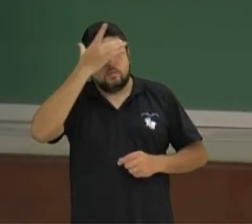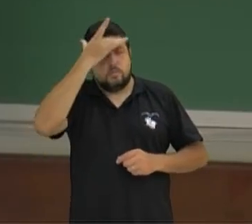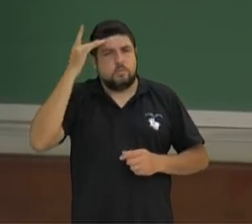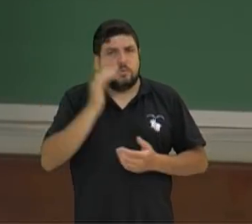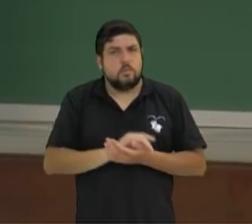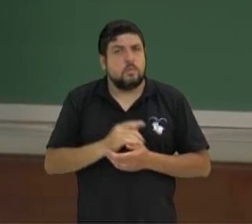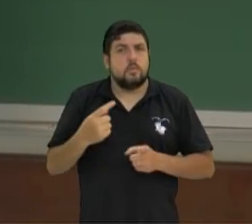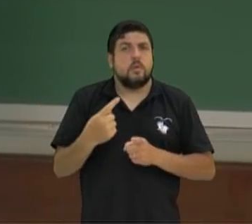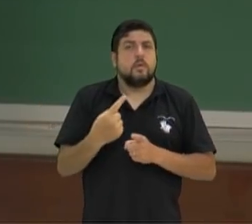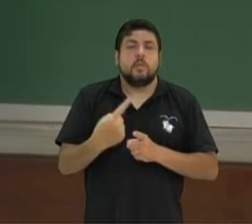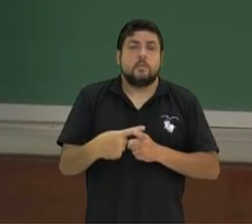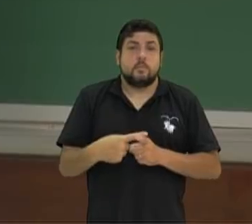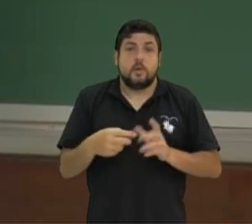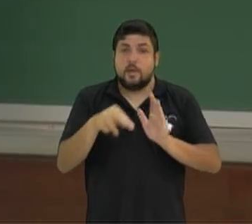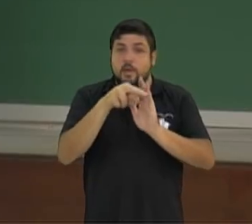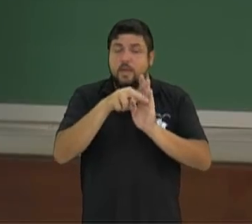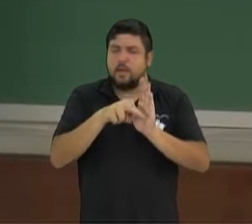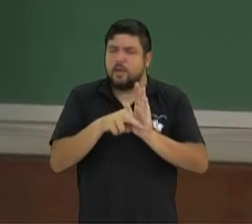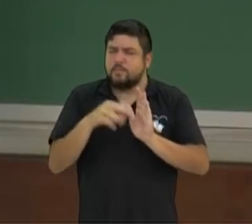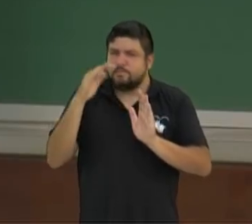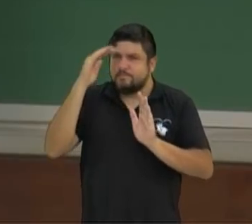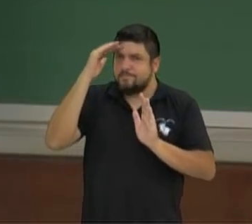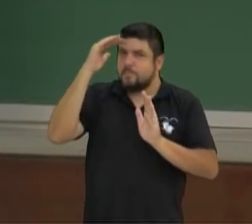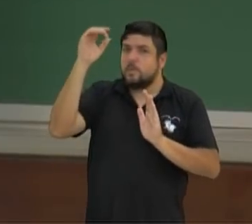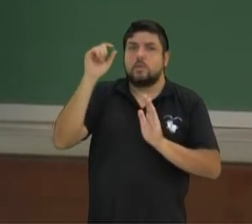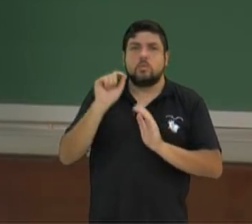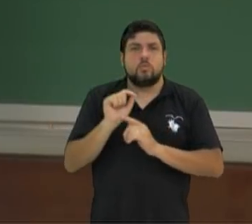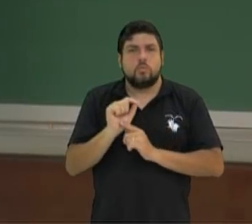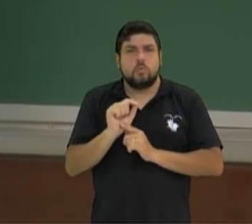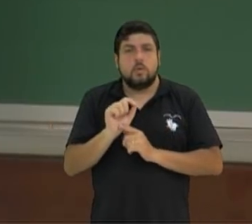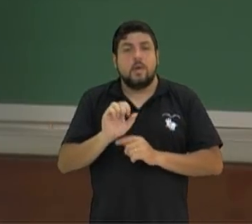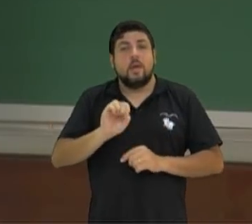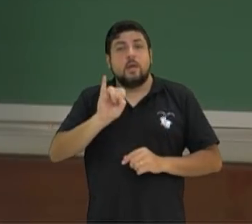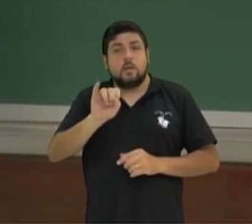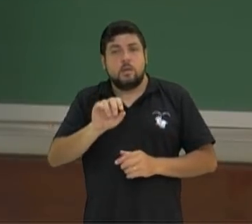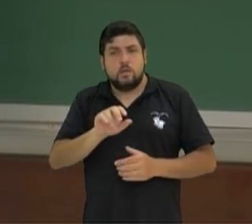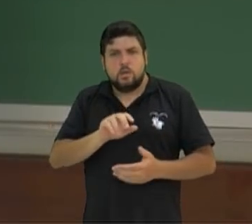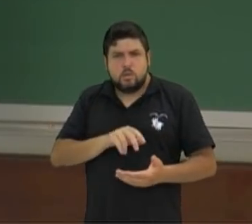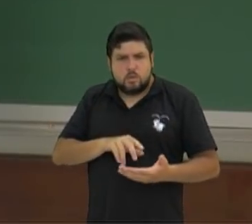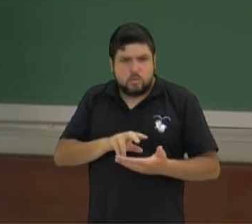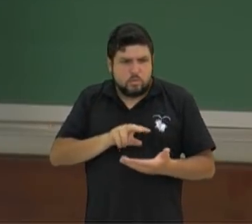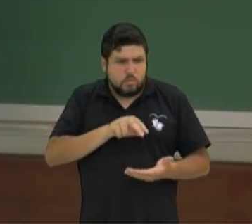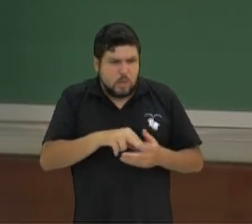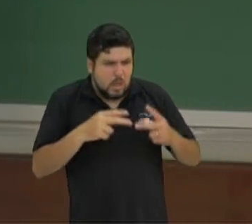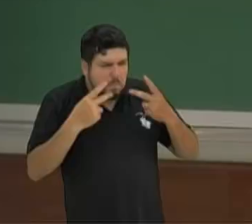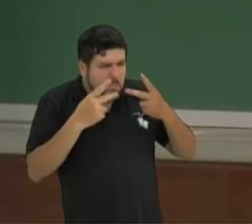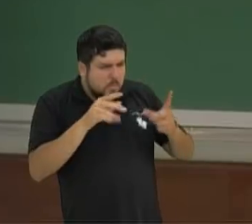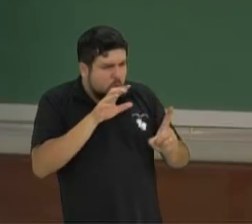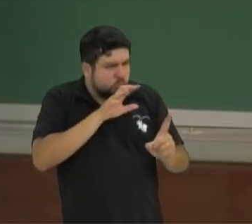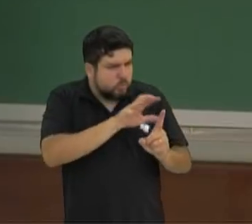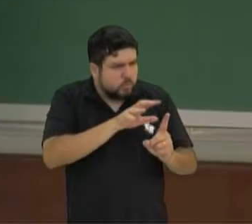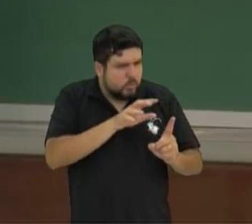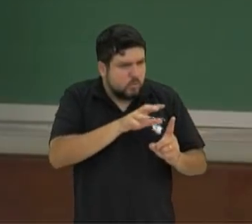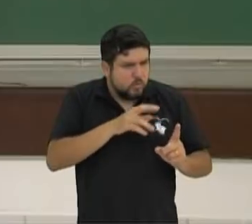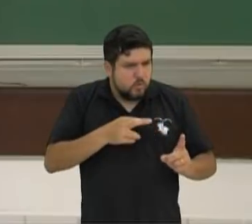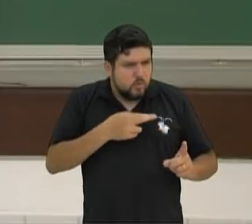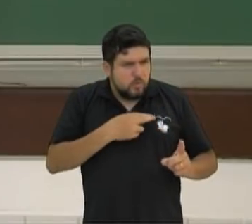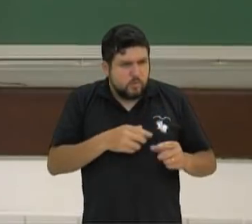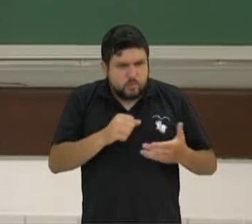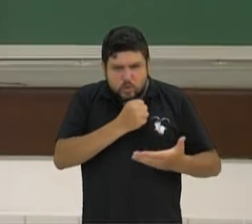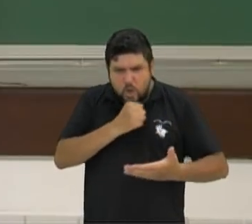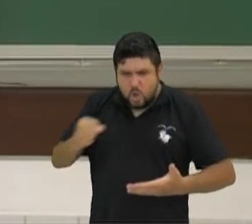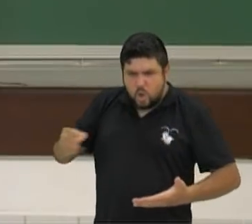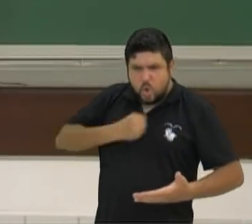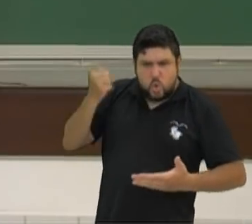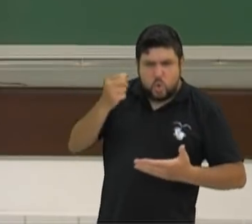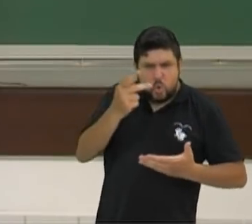nas regras de ouro das religiões, quem prega o ódio ao outro não está seguindo nem a própria religião. Afinal de contas, ninguém